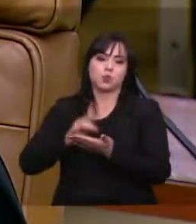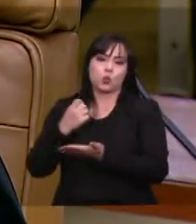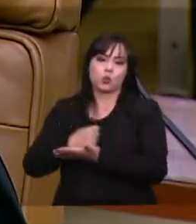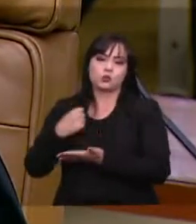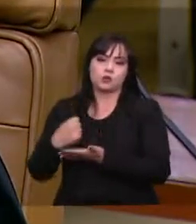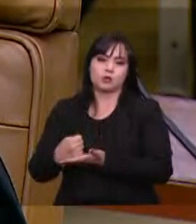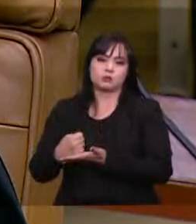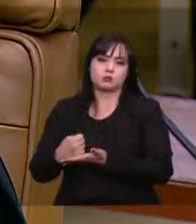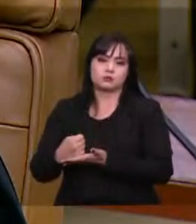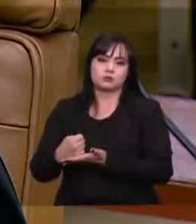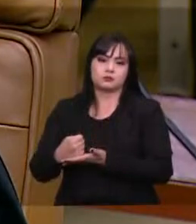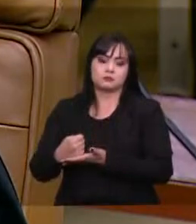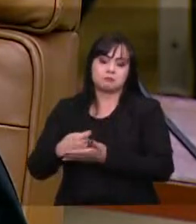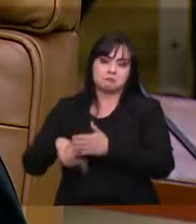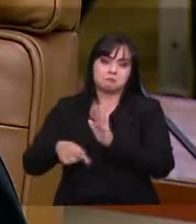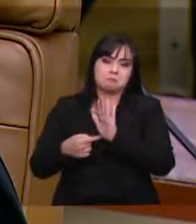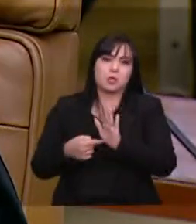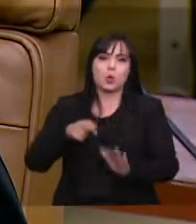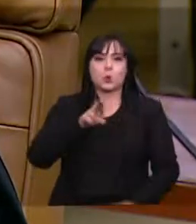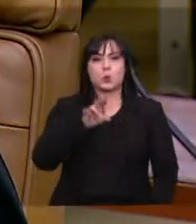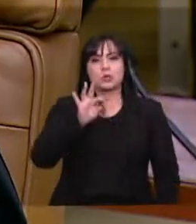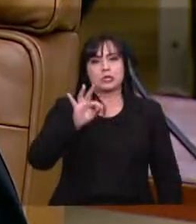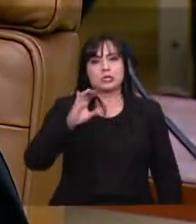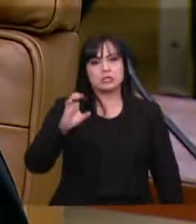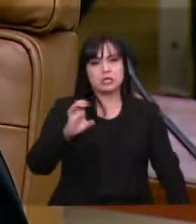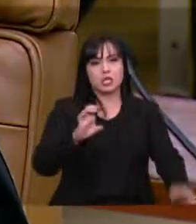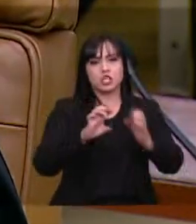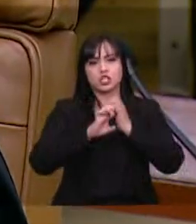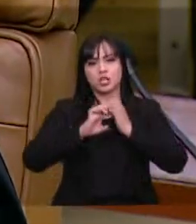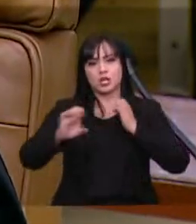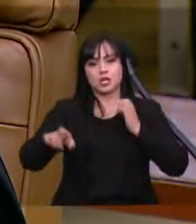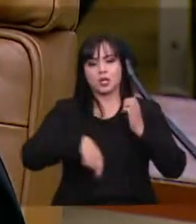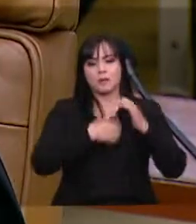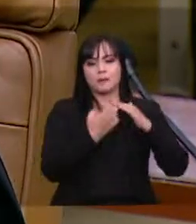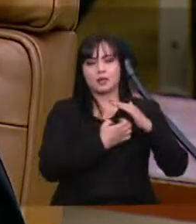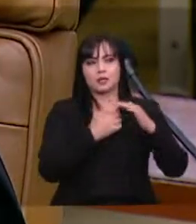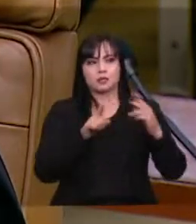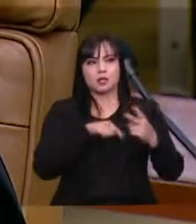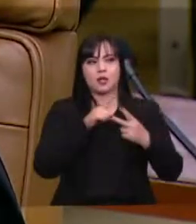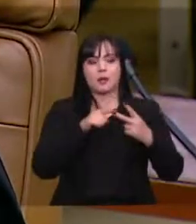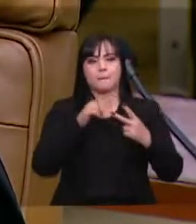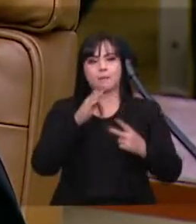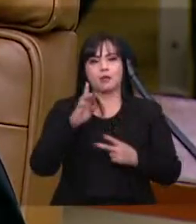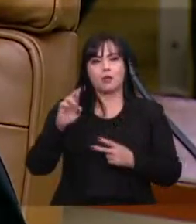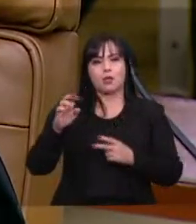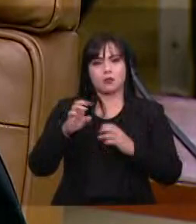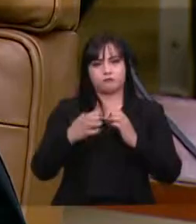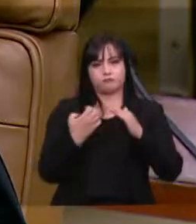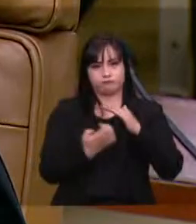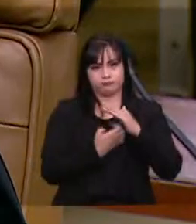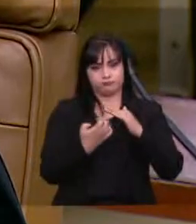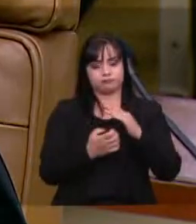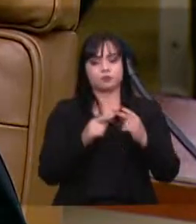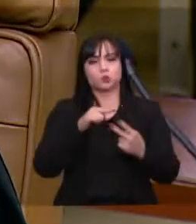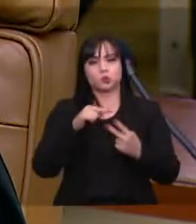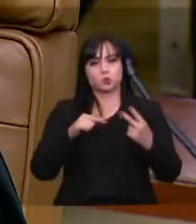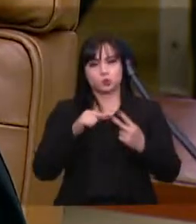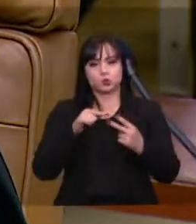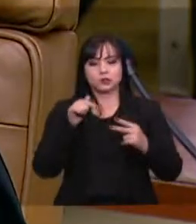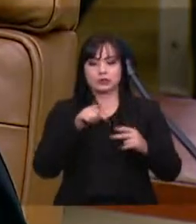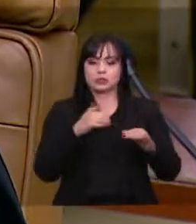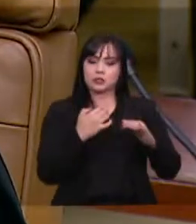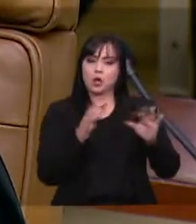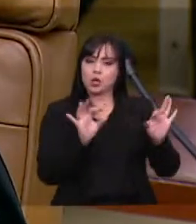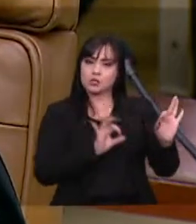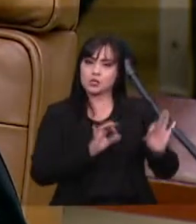contratos na qualidade representada UTC engenharia com a BR distribuidora no braço administrativo da organização criminosa